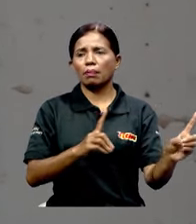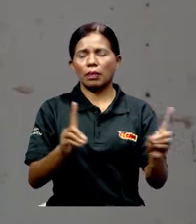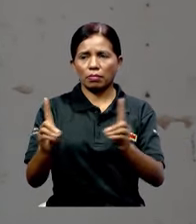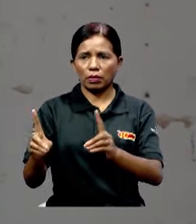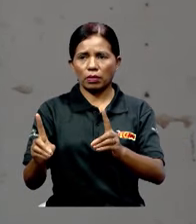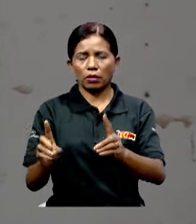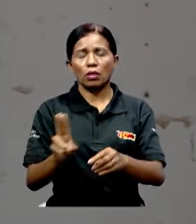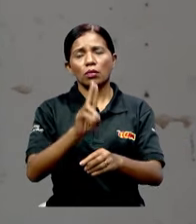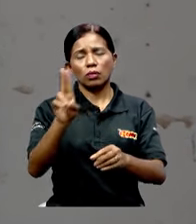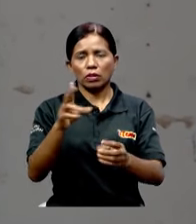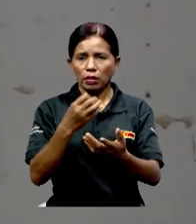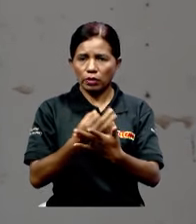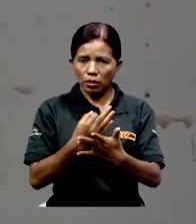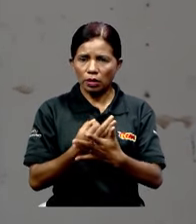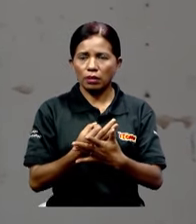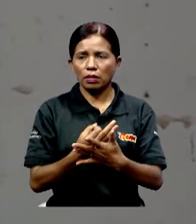executador,